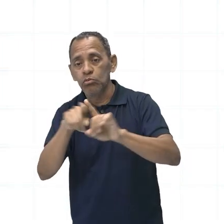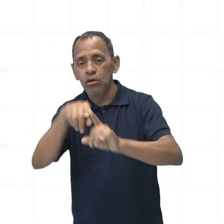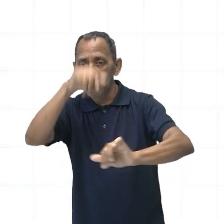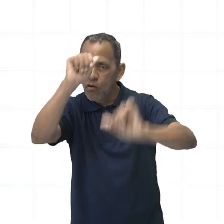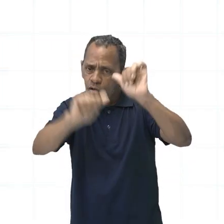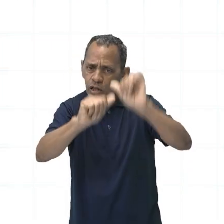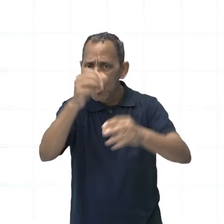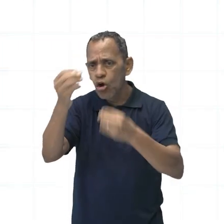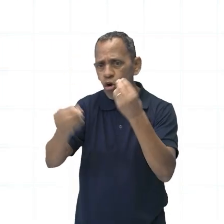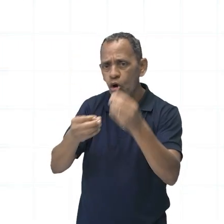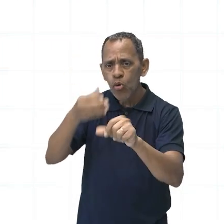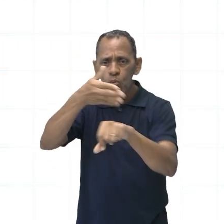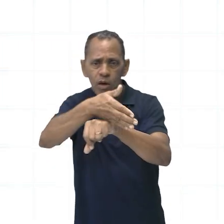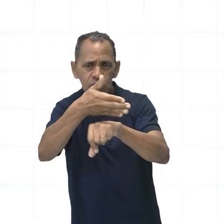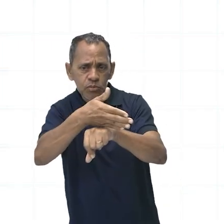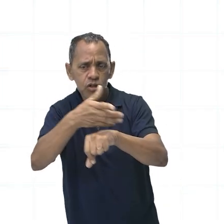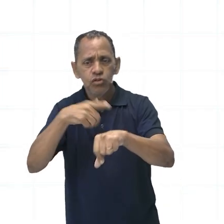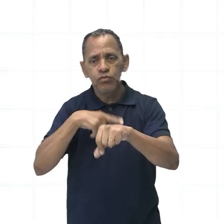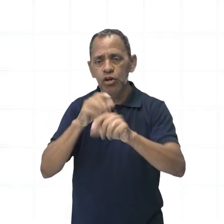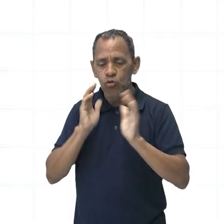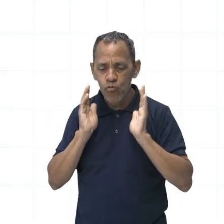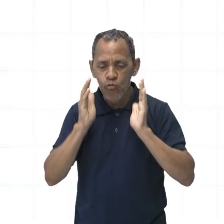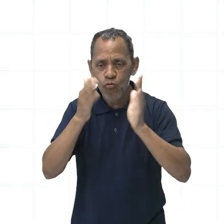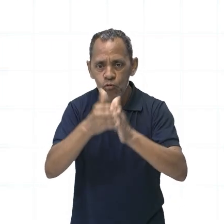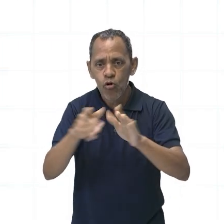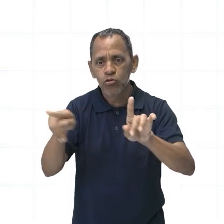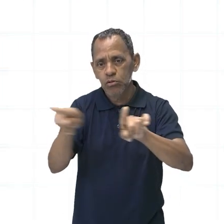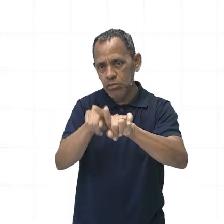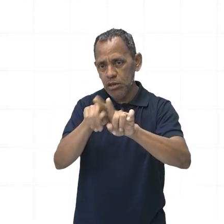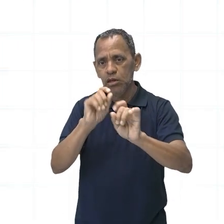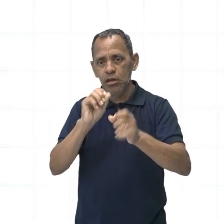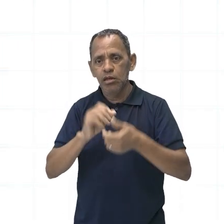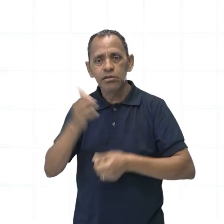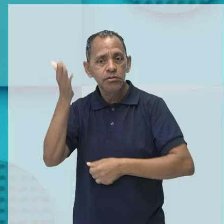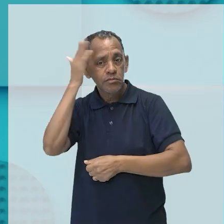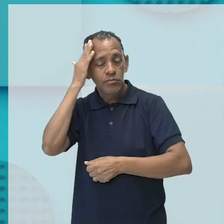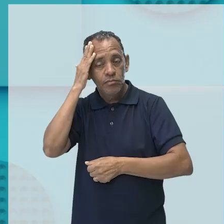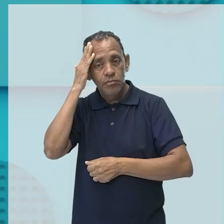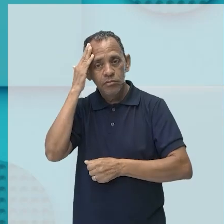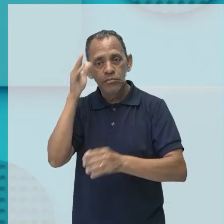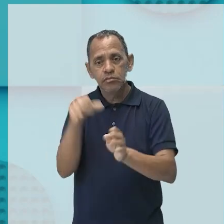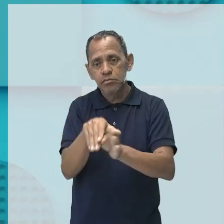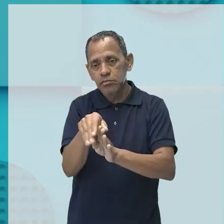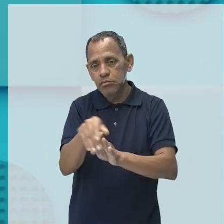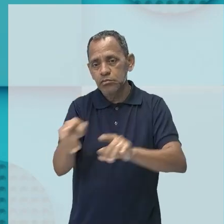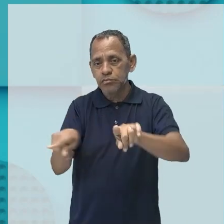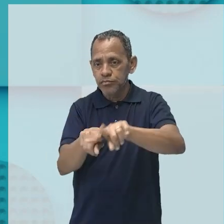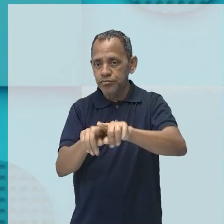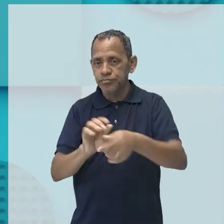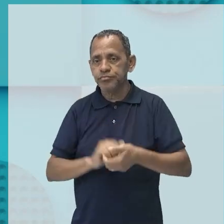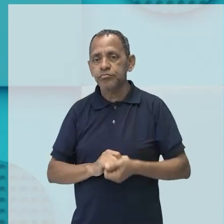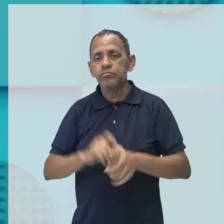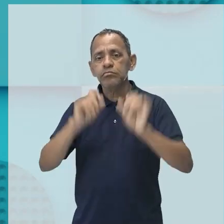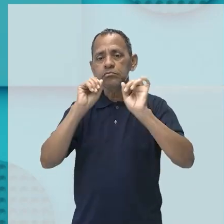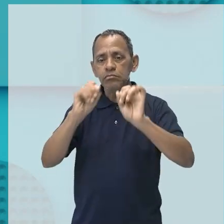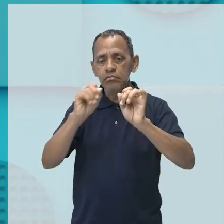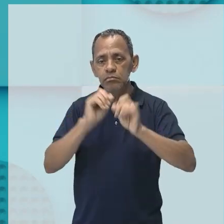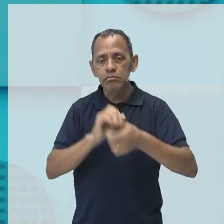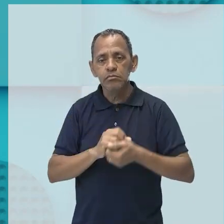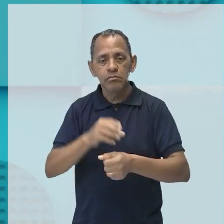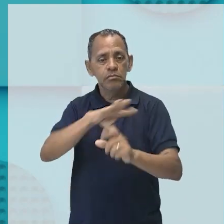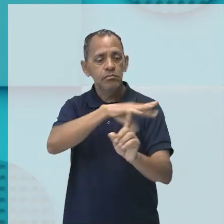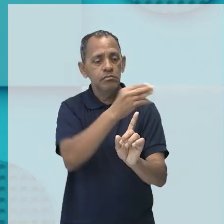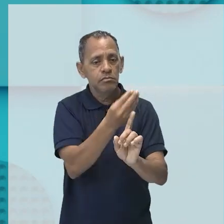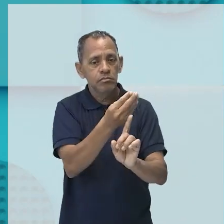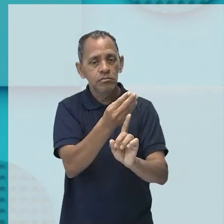os participantes tiveram foco e se entenderam os comandos. Então, o que os atores